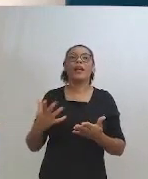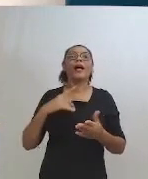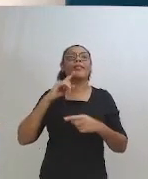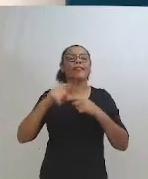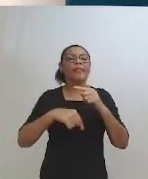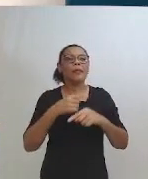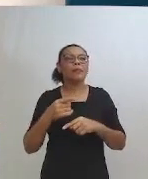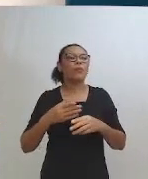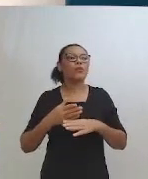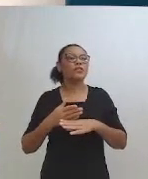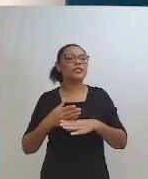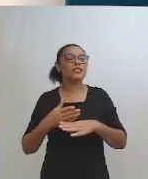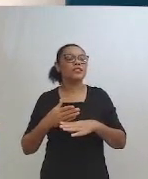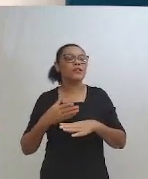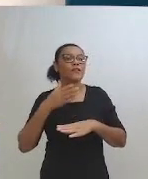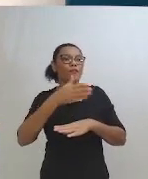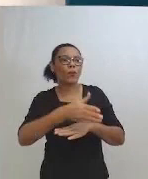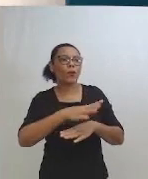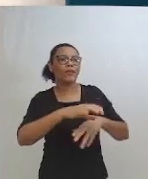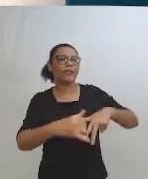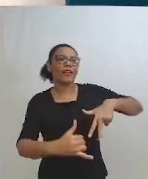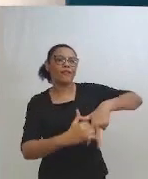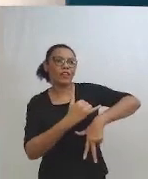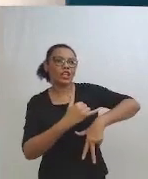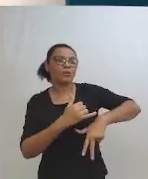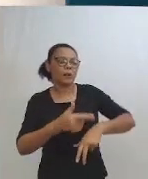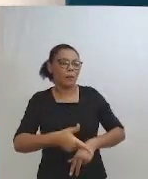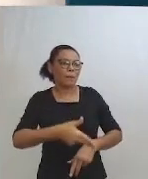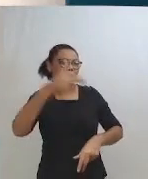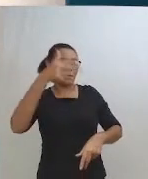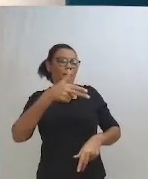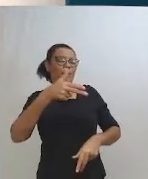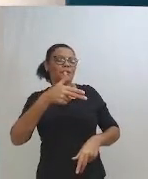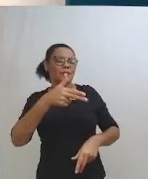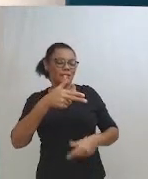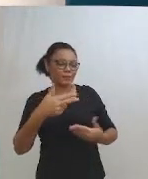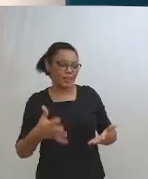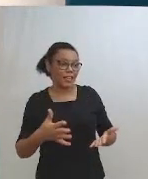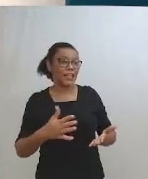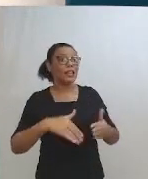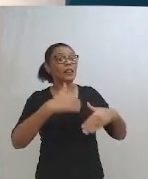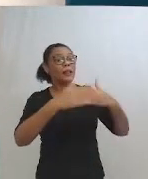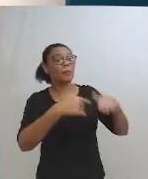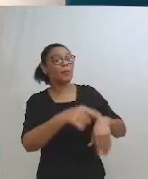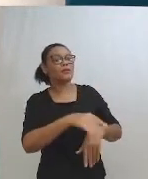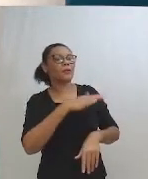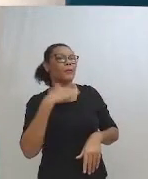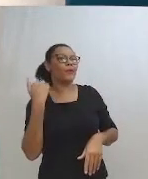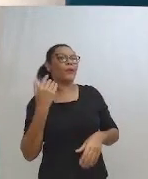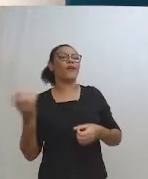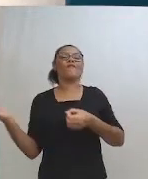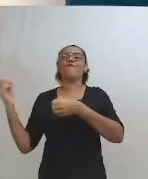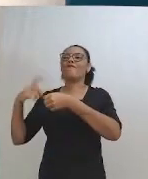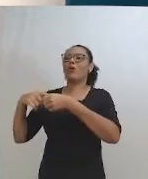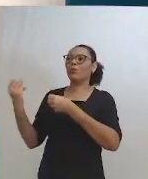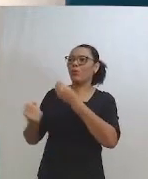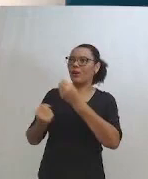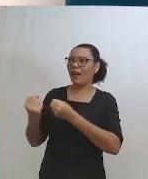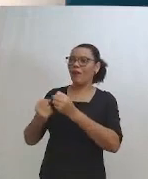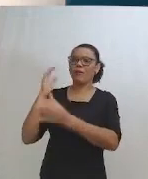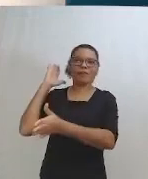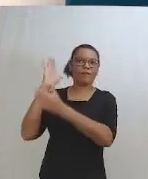disparo de espingarda, causando nela os ferimentos que a levaram à morte e retornou ao veículo que empreendeu fuga. Então,